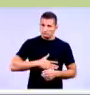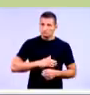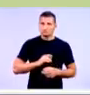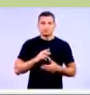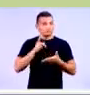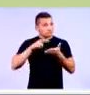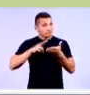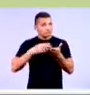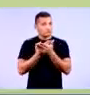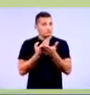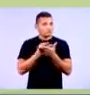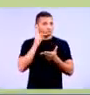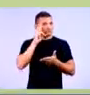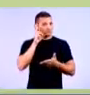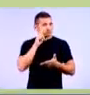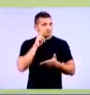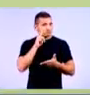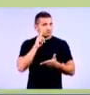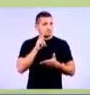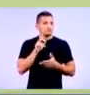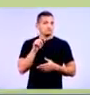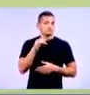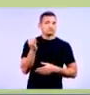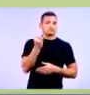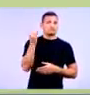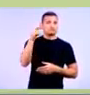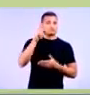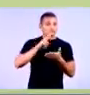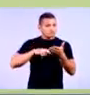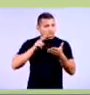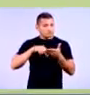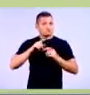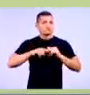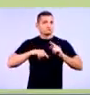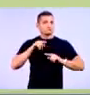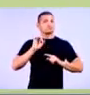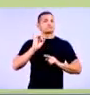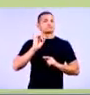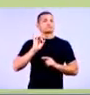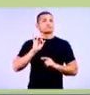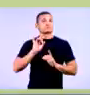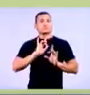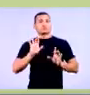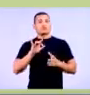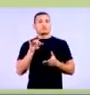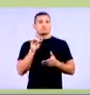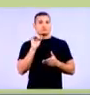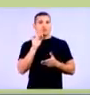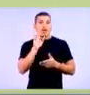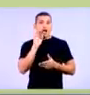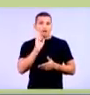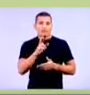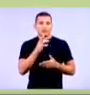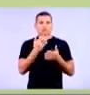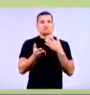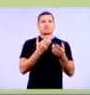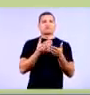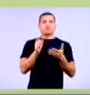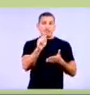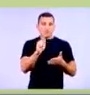que você estudou, né? É muito importante que você leia o material e não apenas faça de qualquer